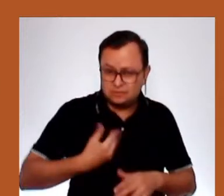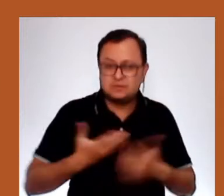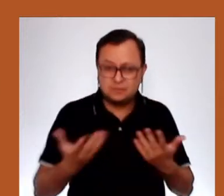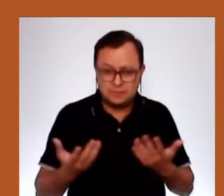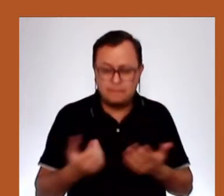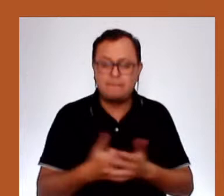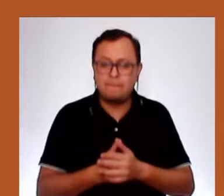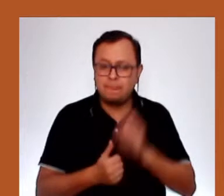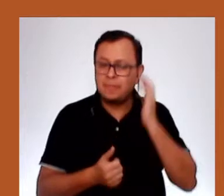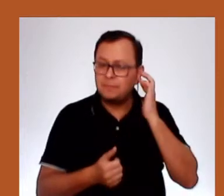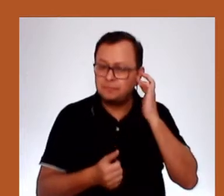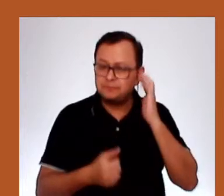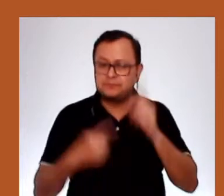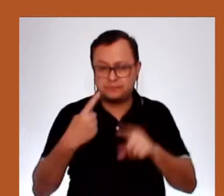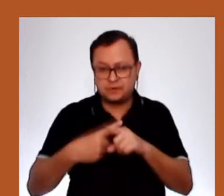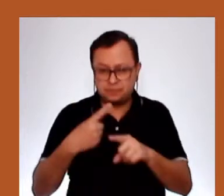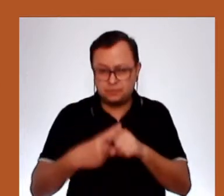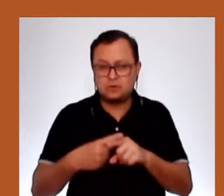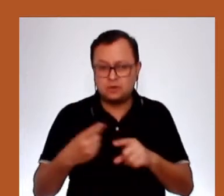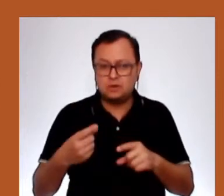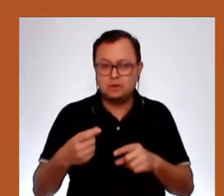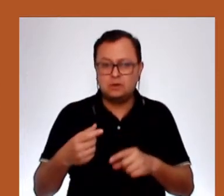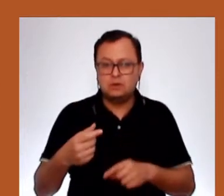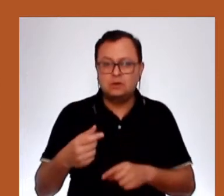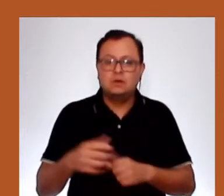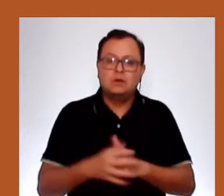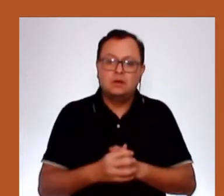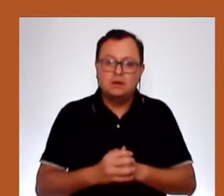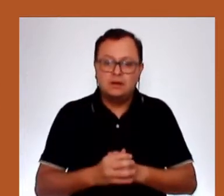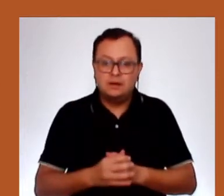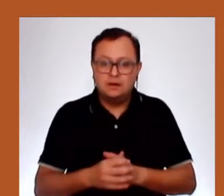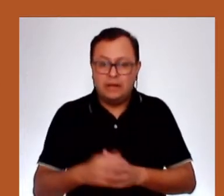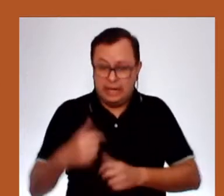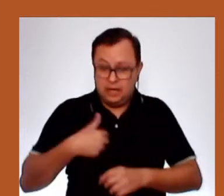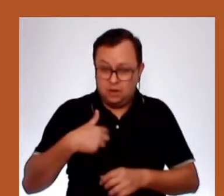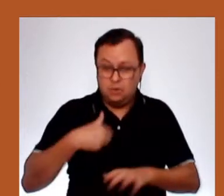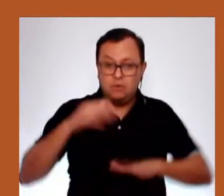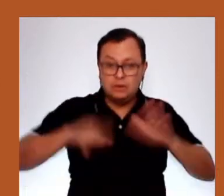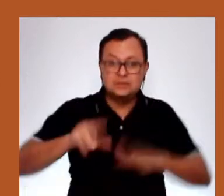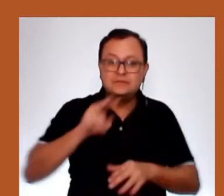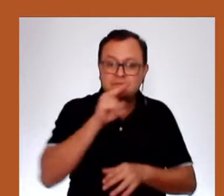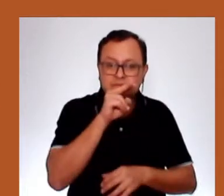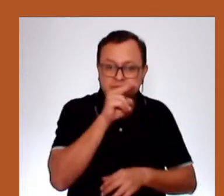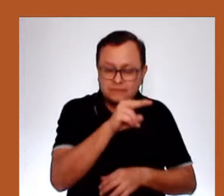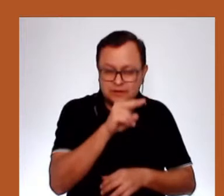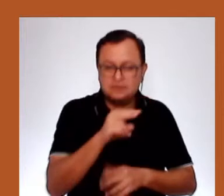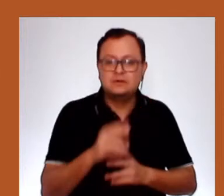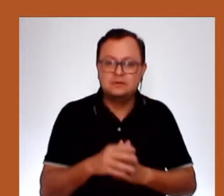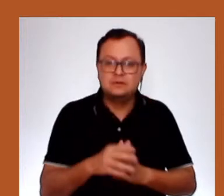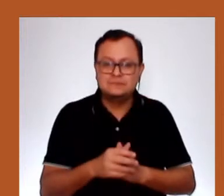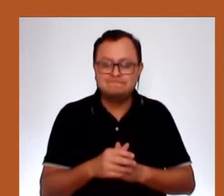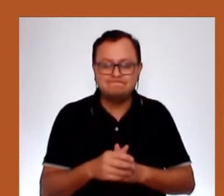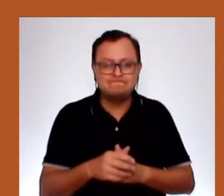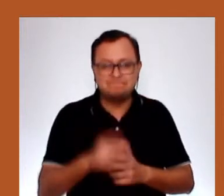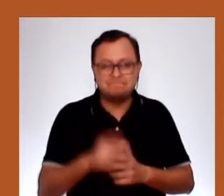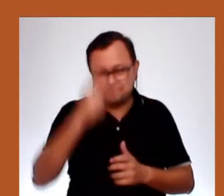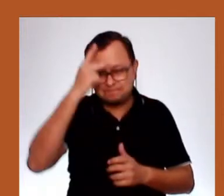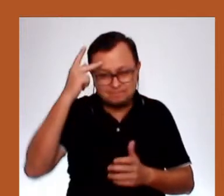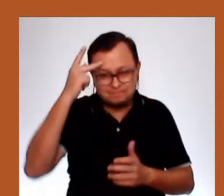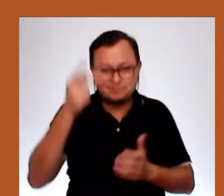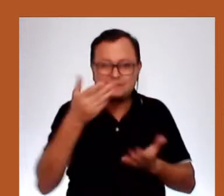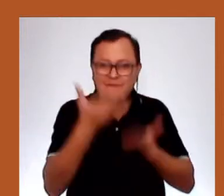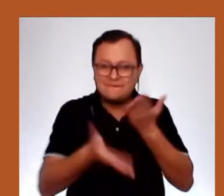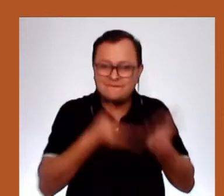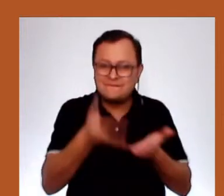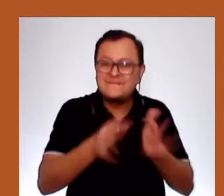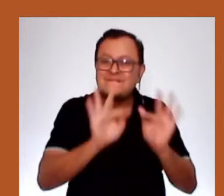porque até agora foram. E eu não suporto ver situações como essa que já aconteceram e que estão acontecendo